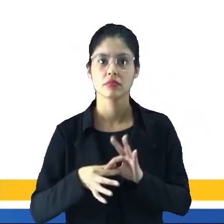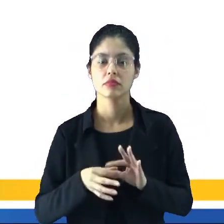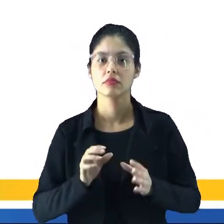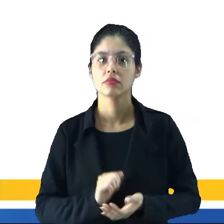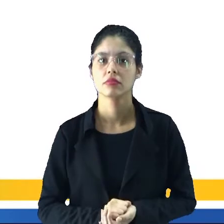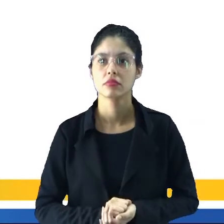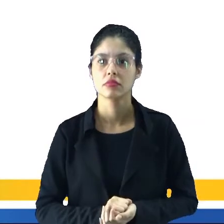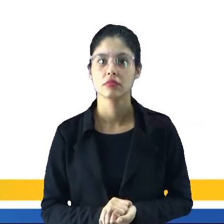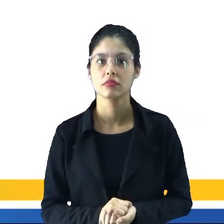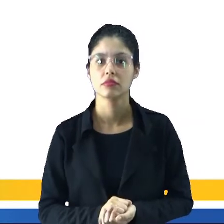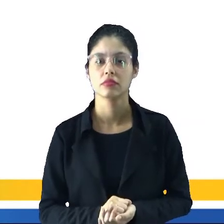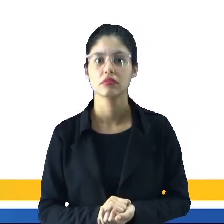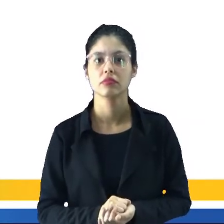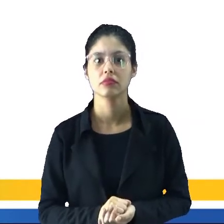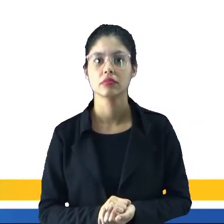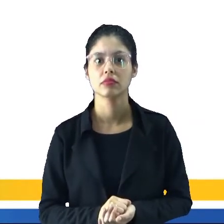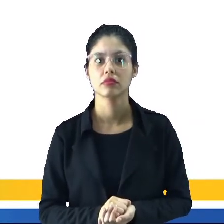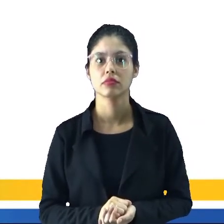contexto.